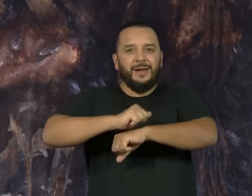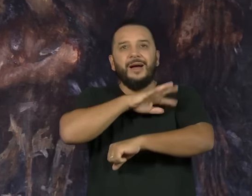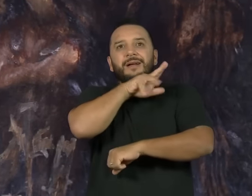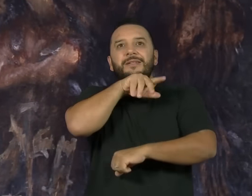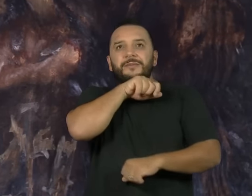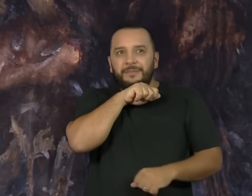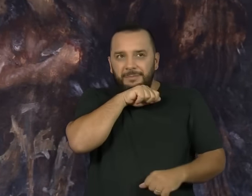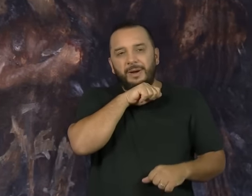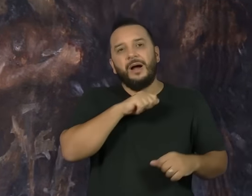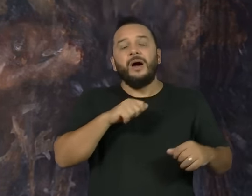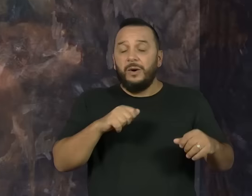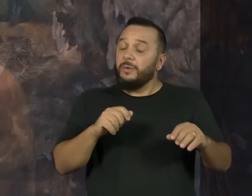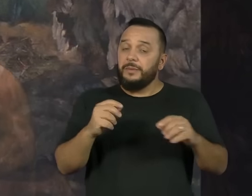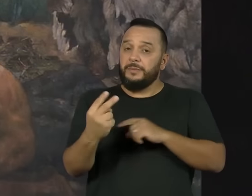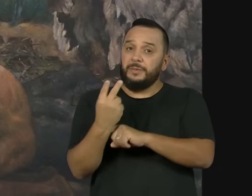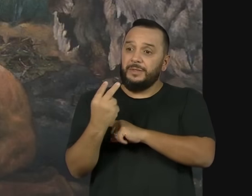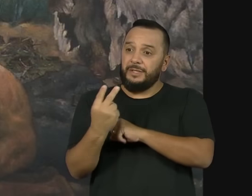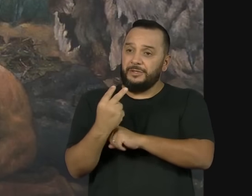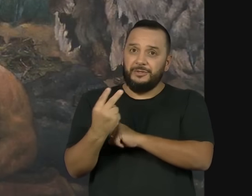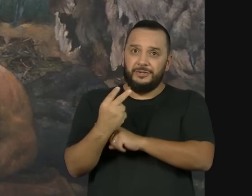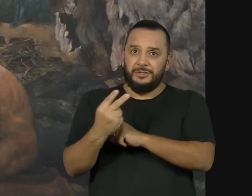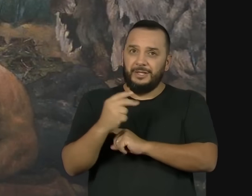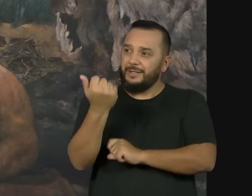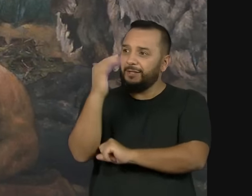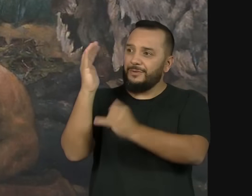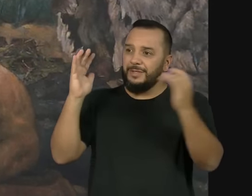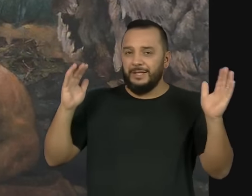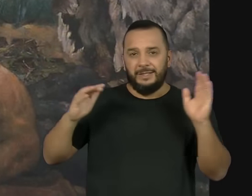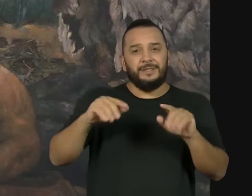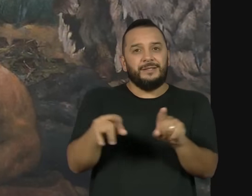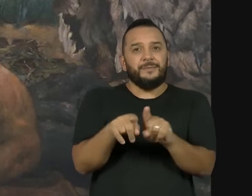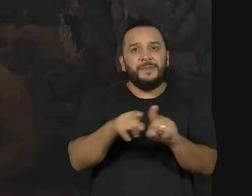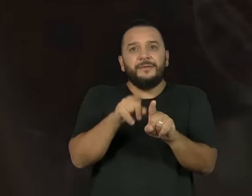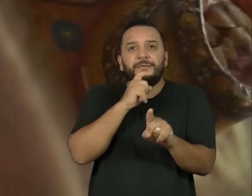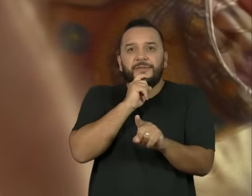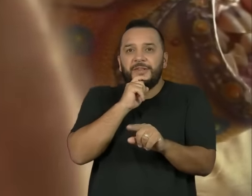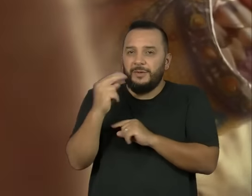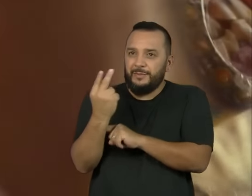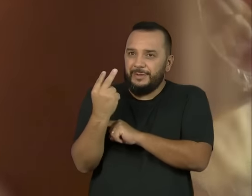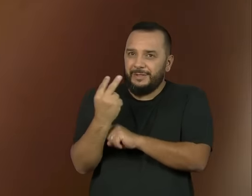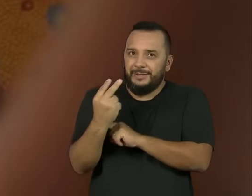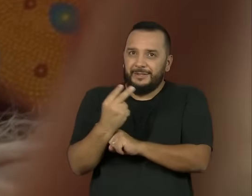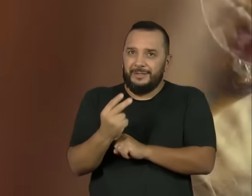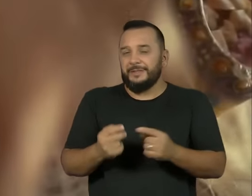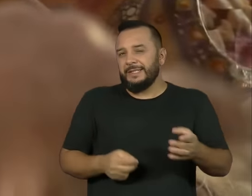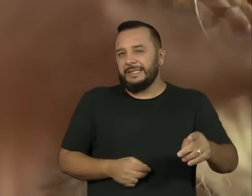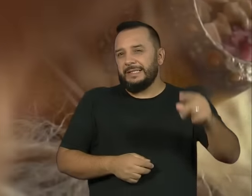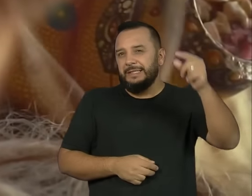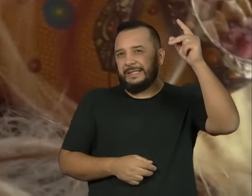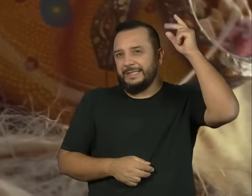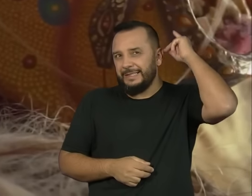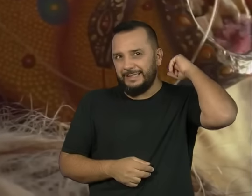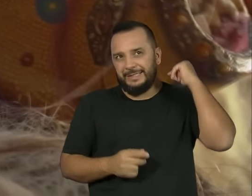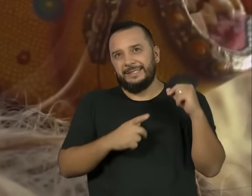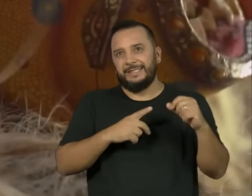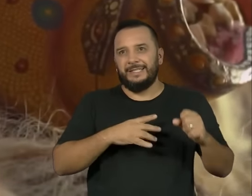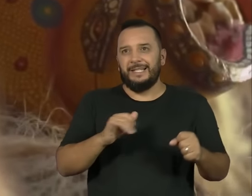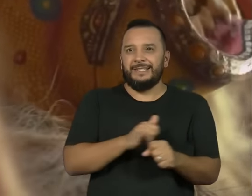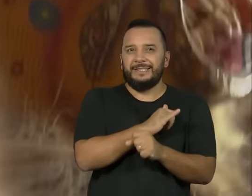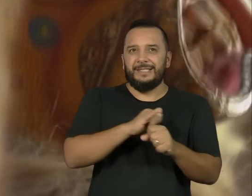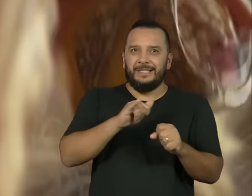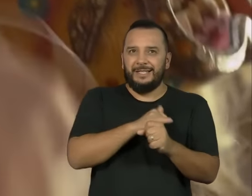da natureza selvagem e das temperaturas extremas. Mas já naquela época, se arranjava um jeitinho diferente